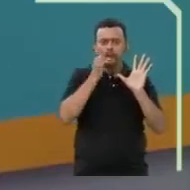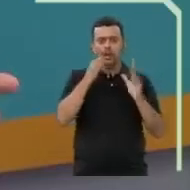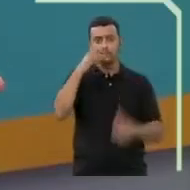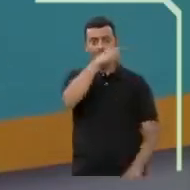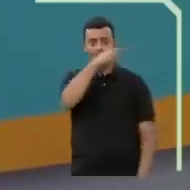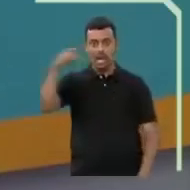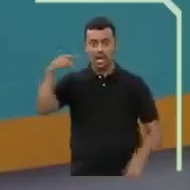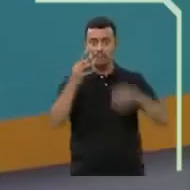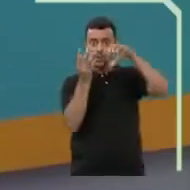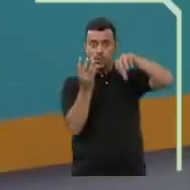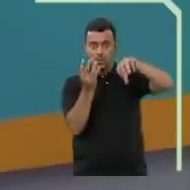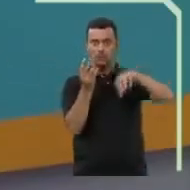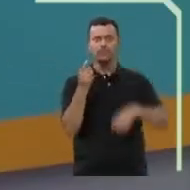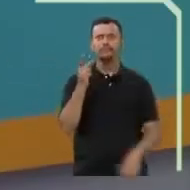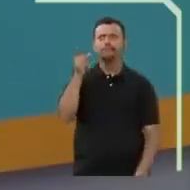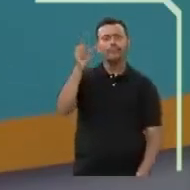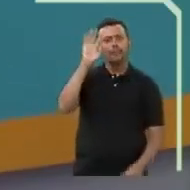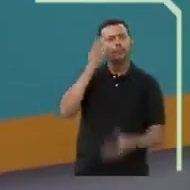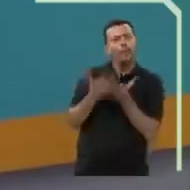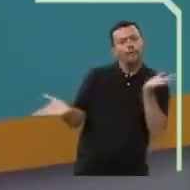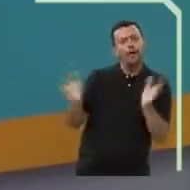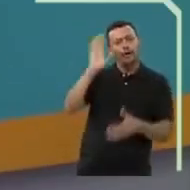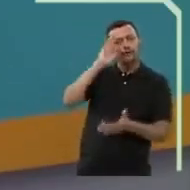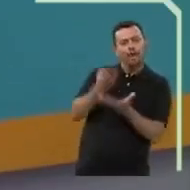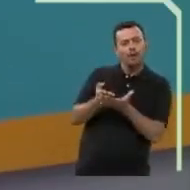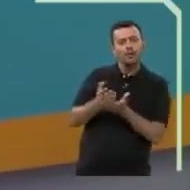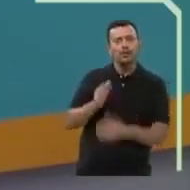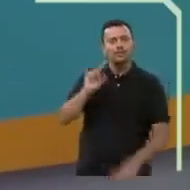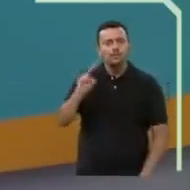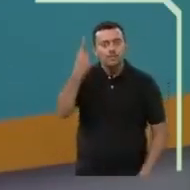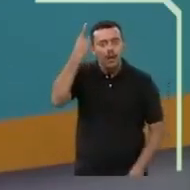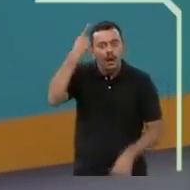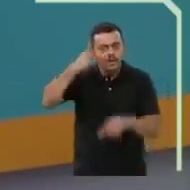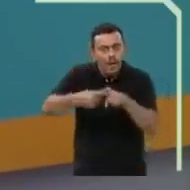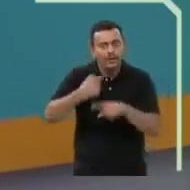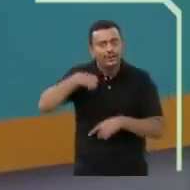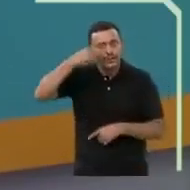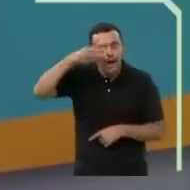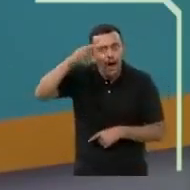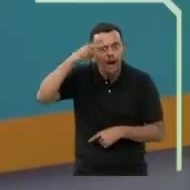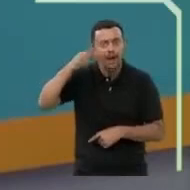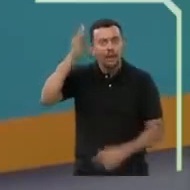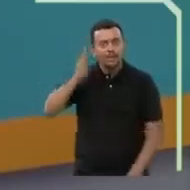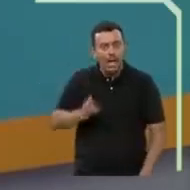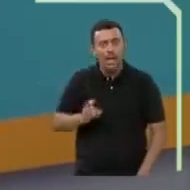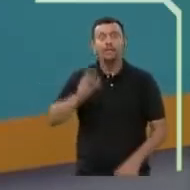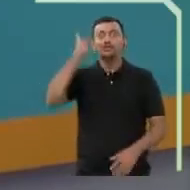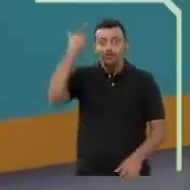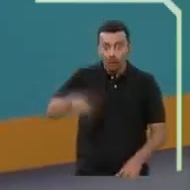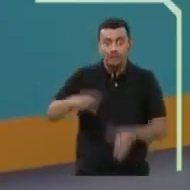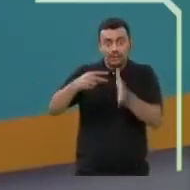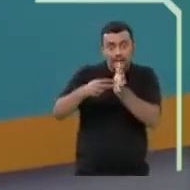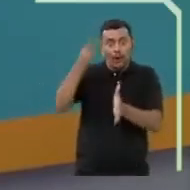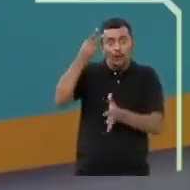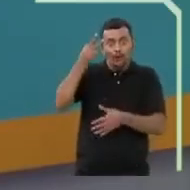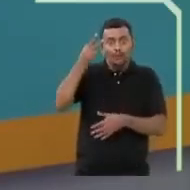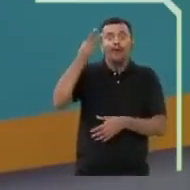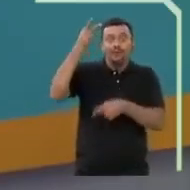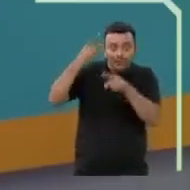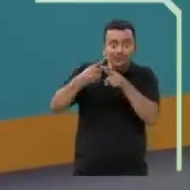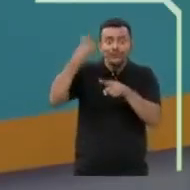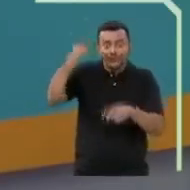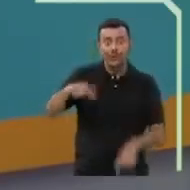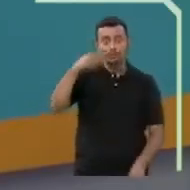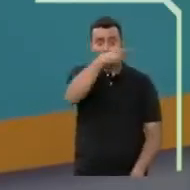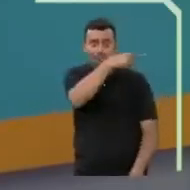República desmoralizada, pela primeira vez na história brasileira e pela segunda vez na história brasileira, o Presidente da República, ele